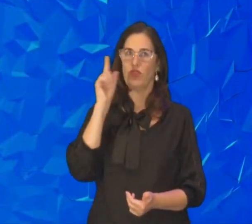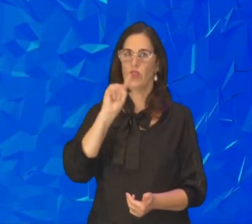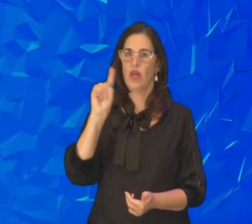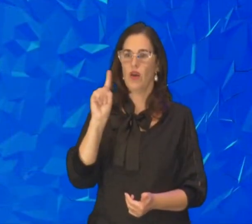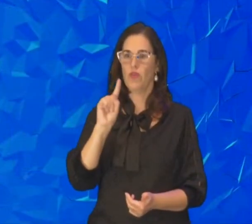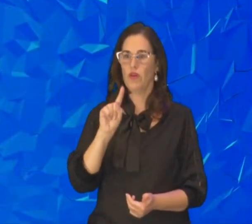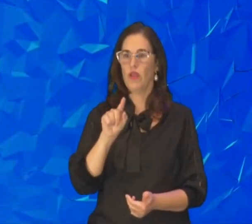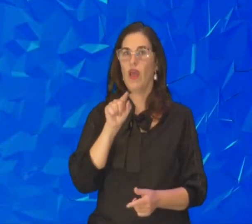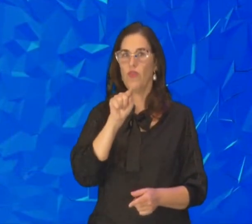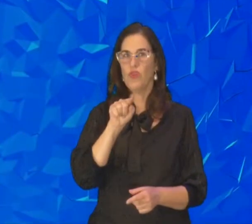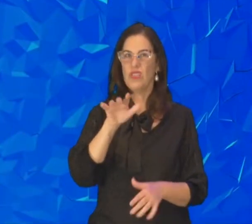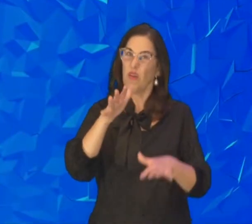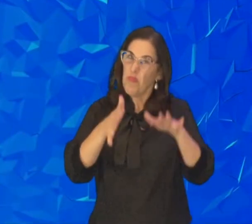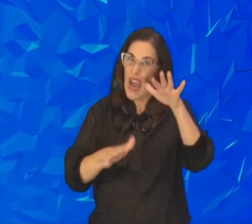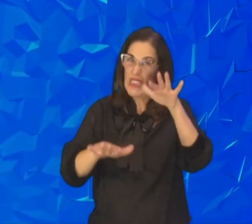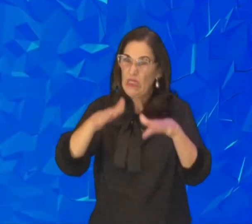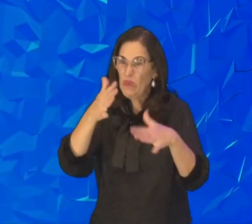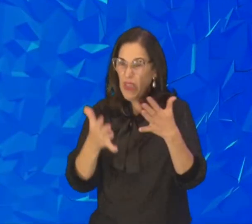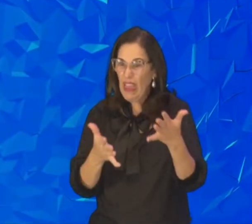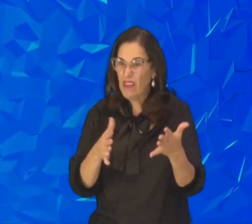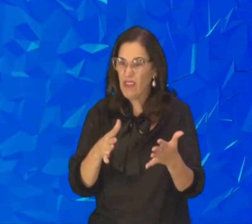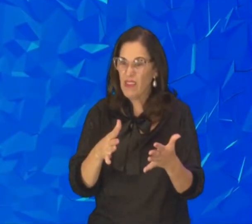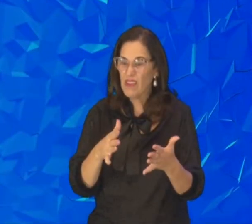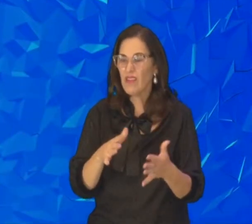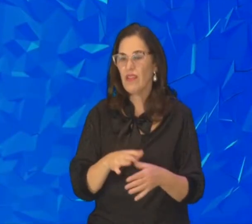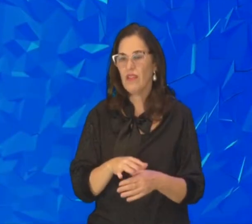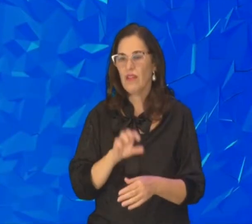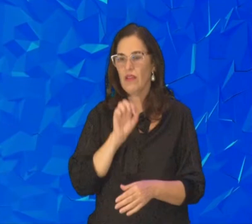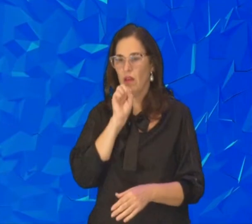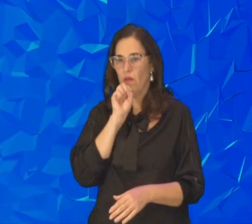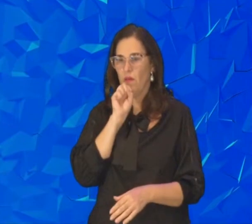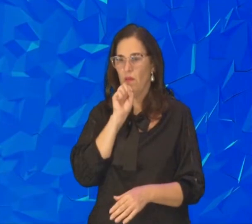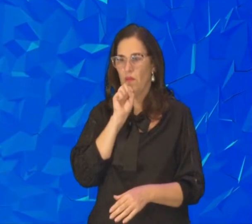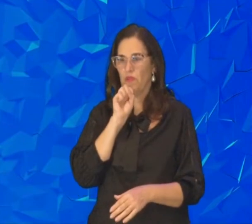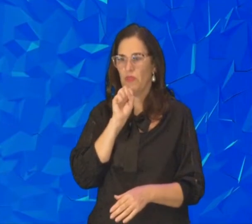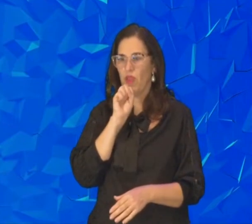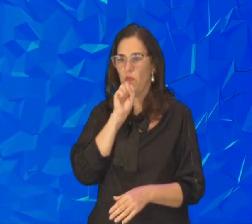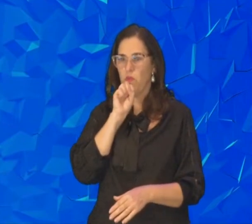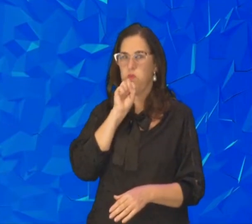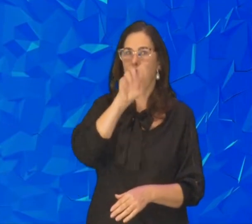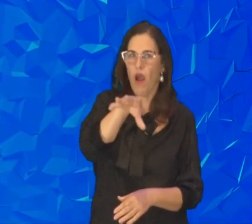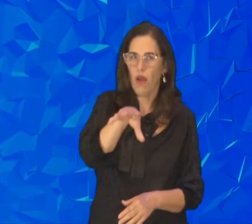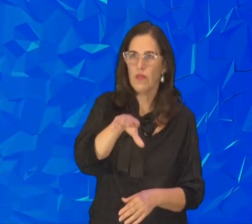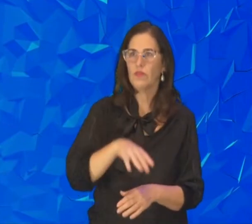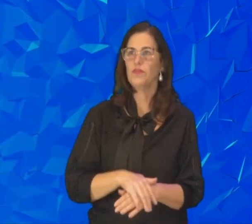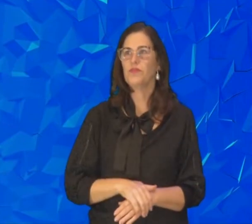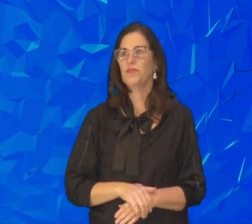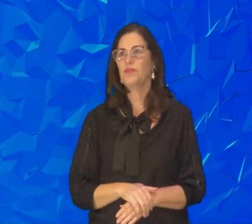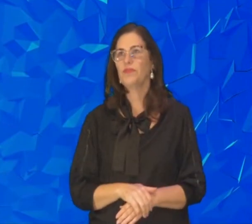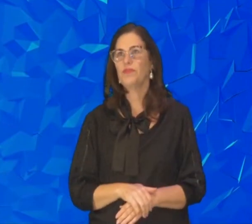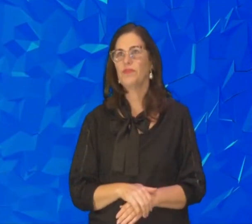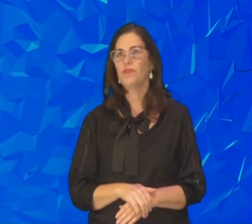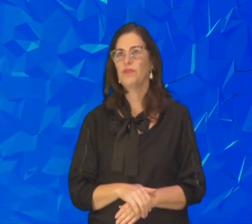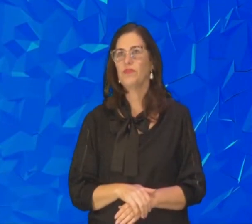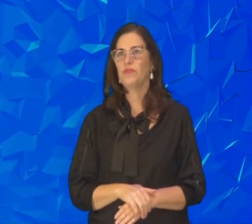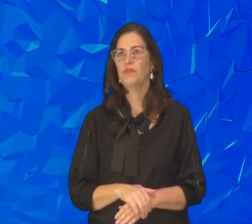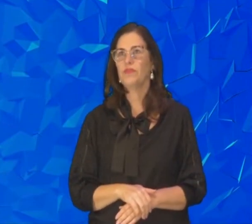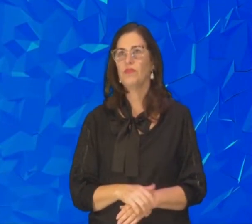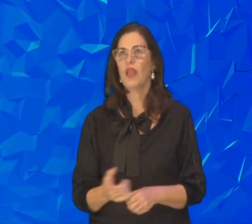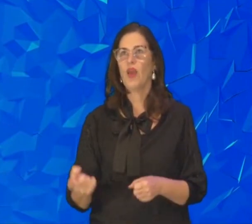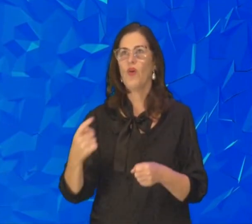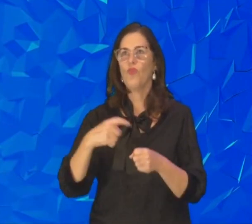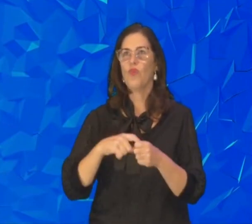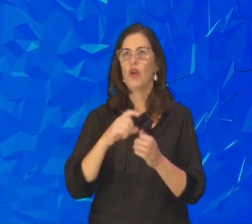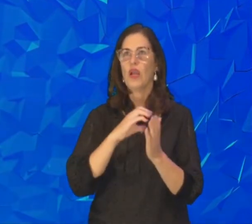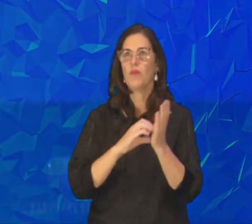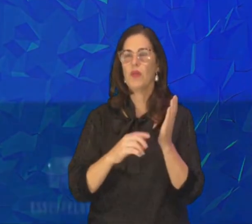Assim, porque és morno e nem é quente, e nem frio, estou a ponto de vomitar-te da minha boca. E aí eu volto para o